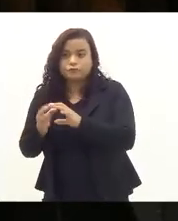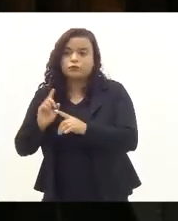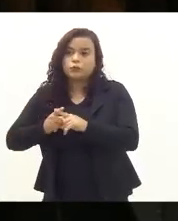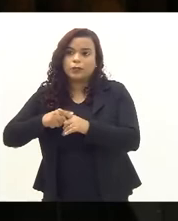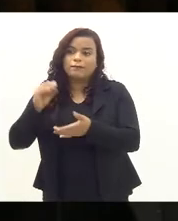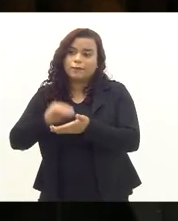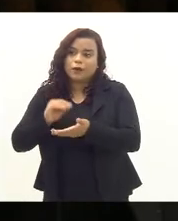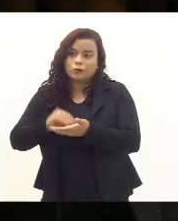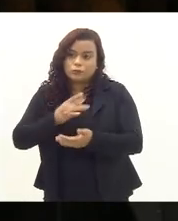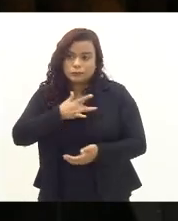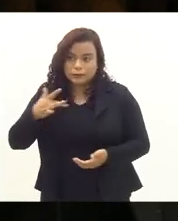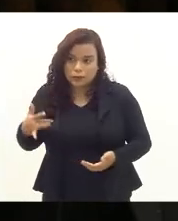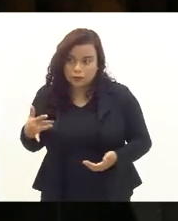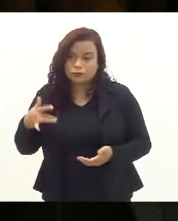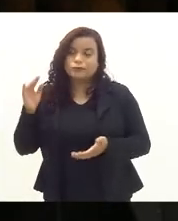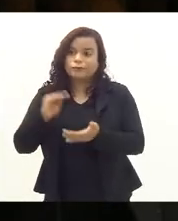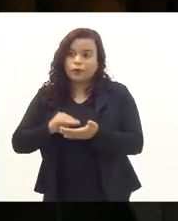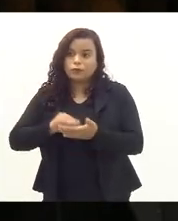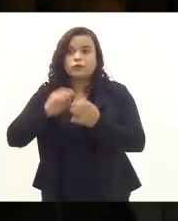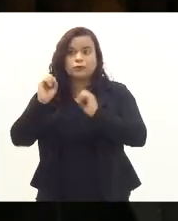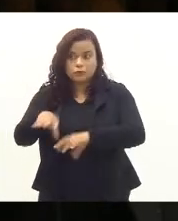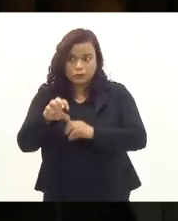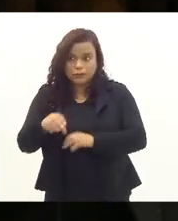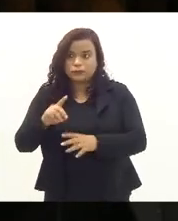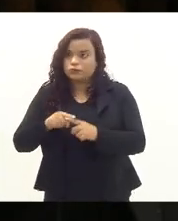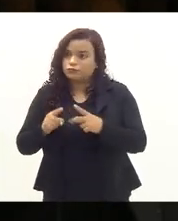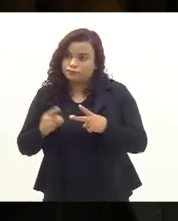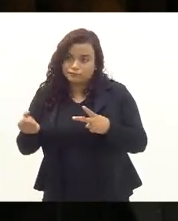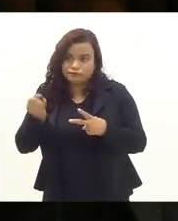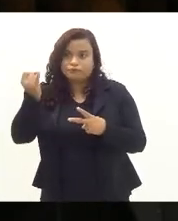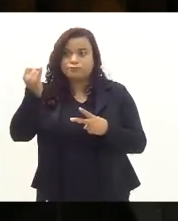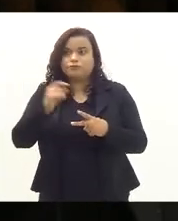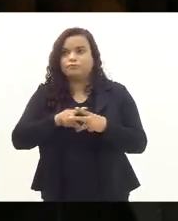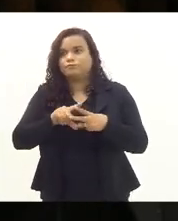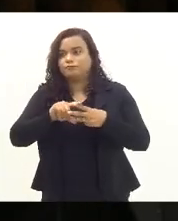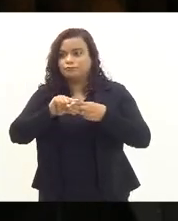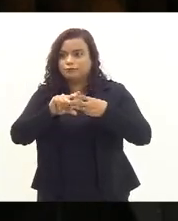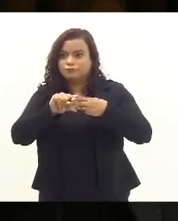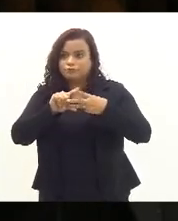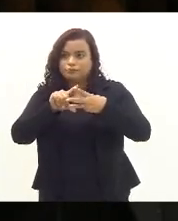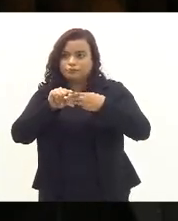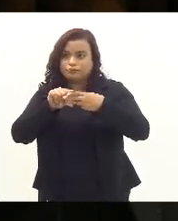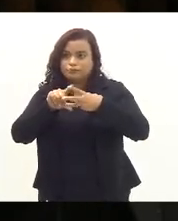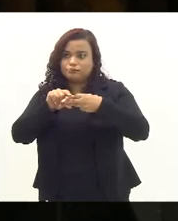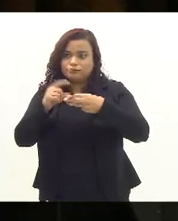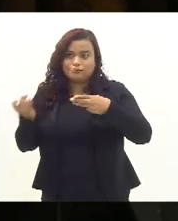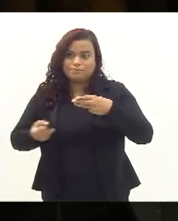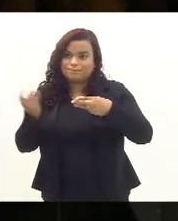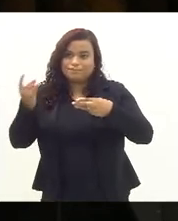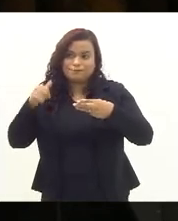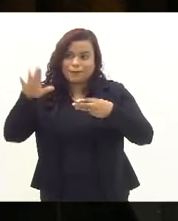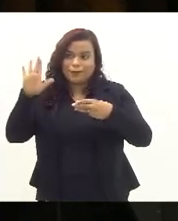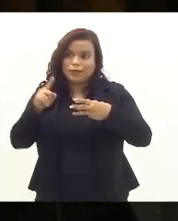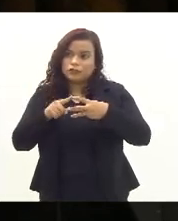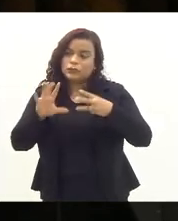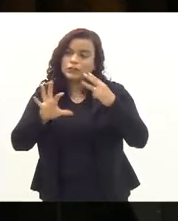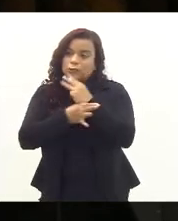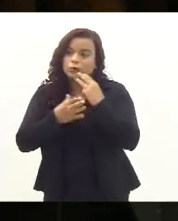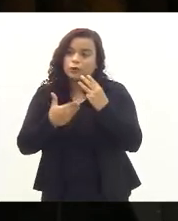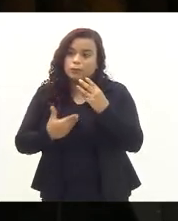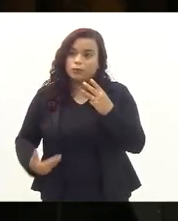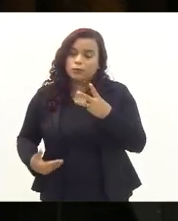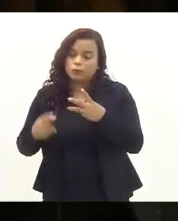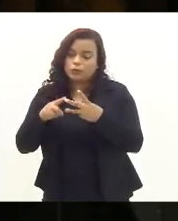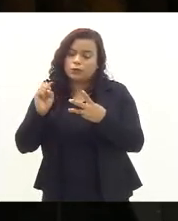e a saúde educação que a trilogia maior das políticas públicas é segurança pública